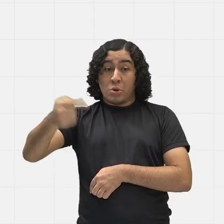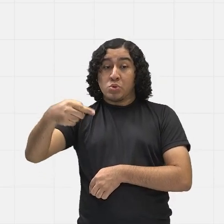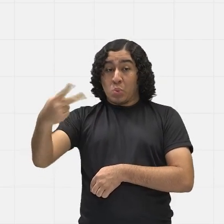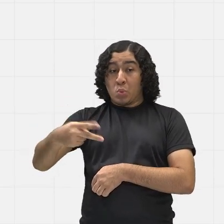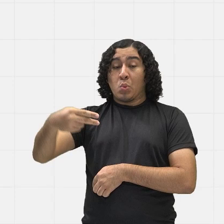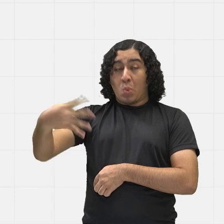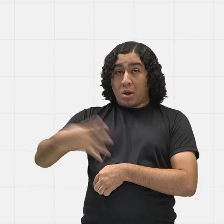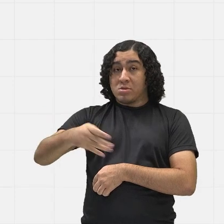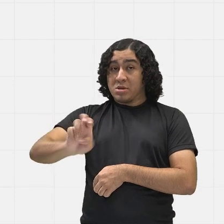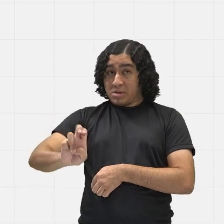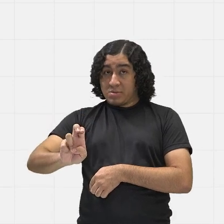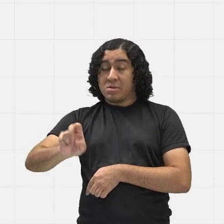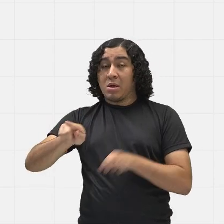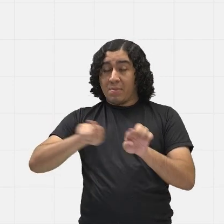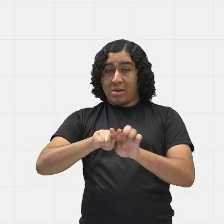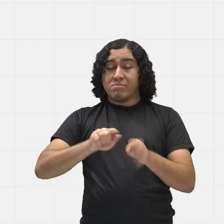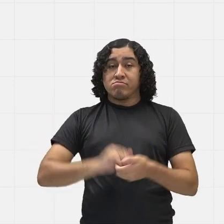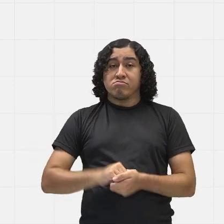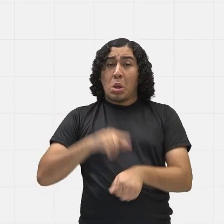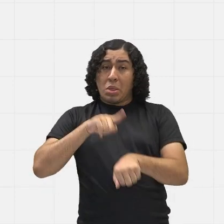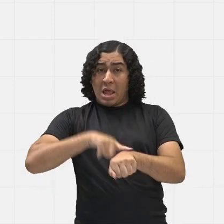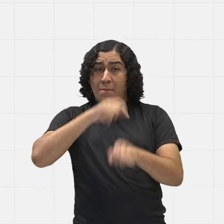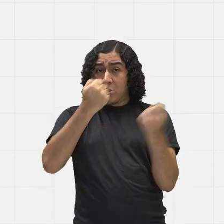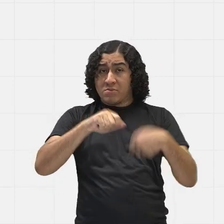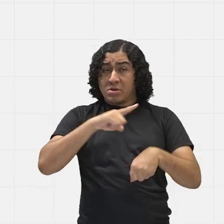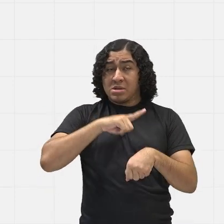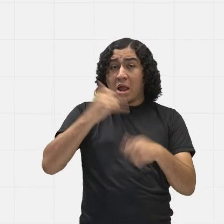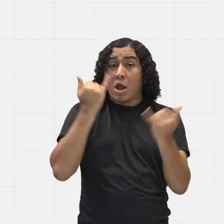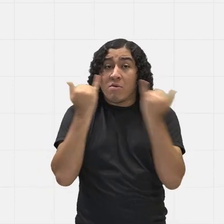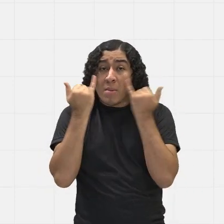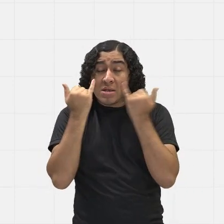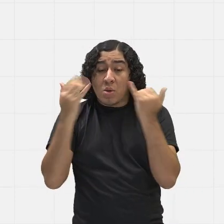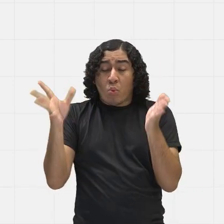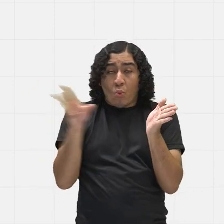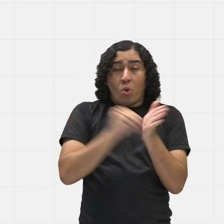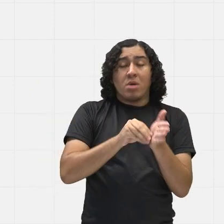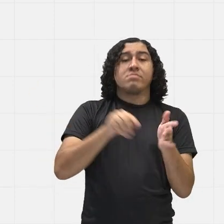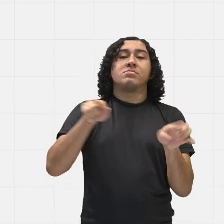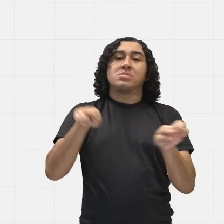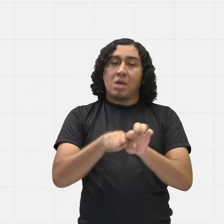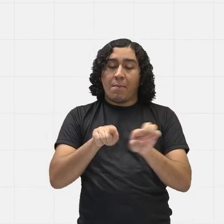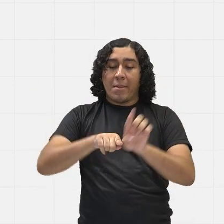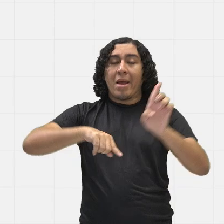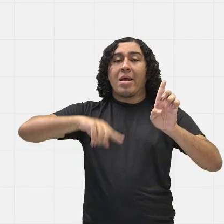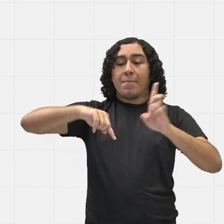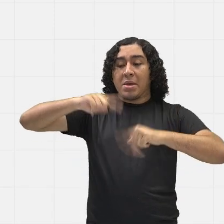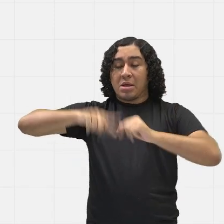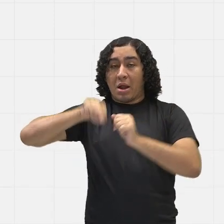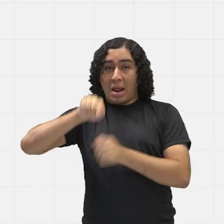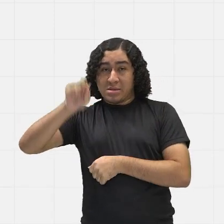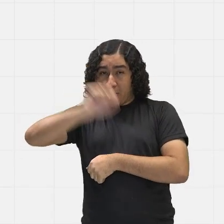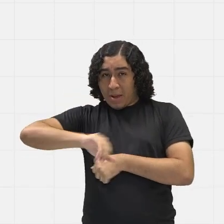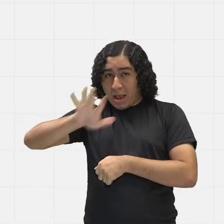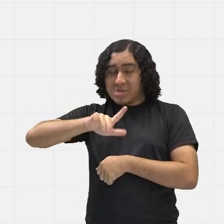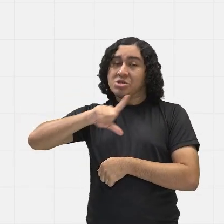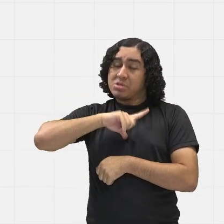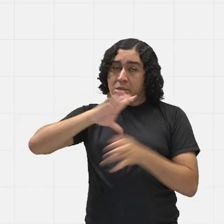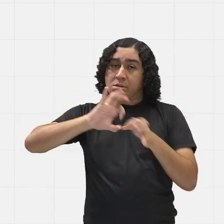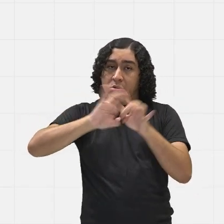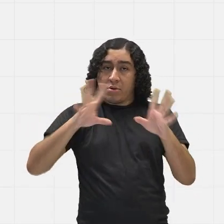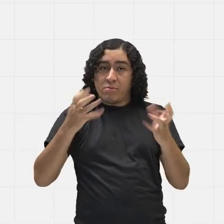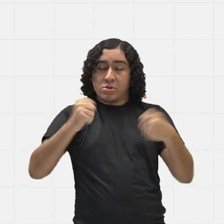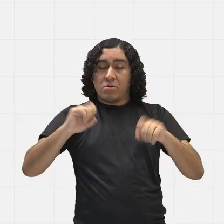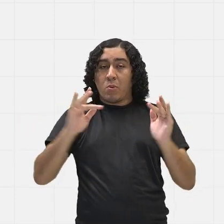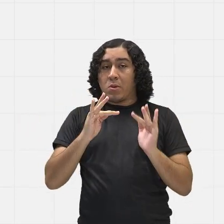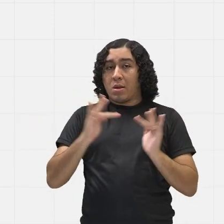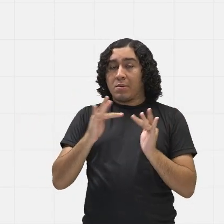A gente vai deixar aqui um tempinho para vocês pegarem, tá bom? Esse material, o professor também, ele foi disponibilizado para vocês antes dessa transmissão.